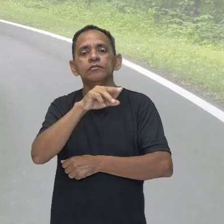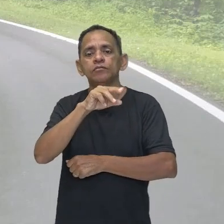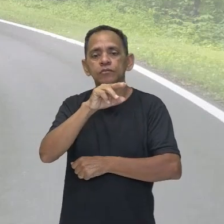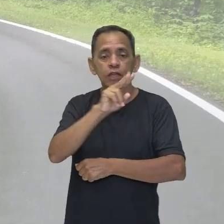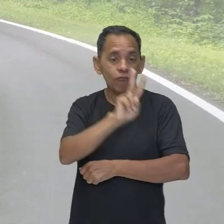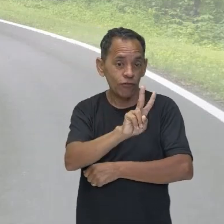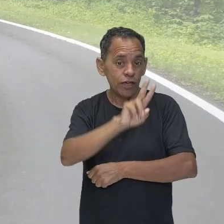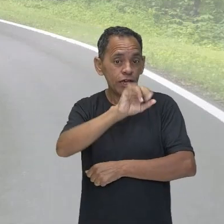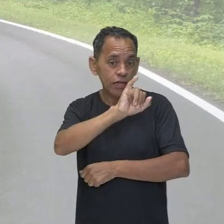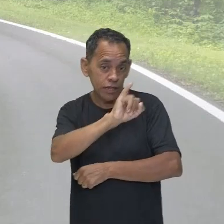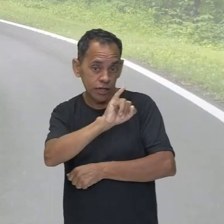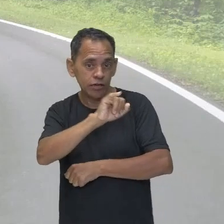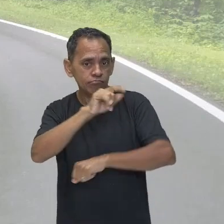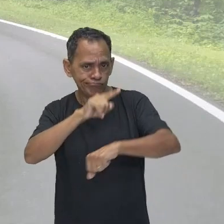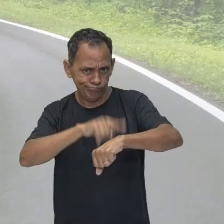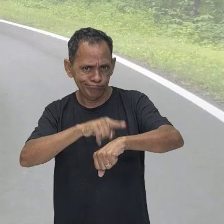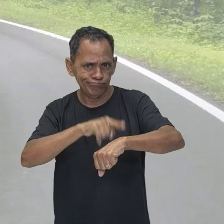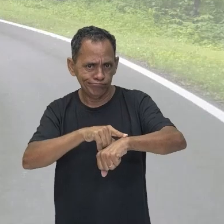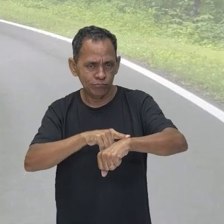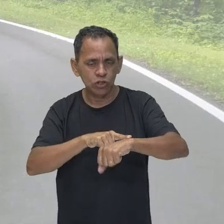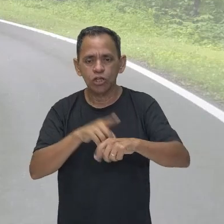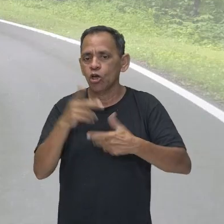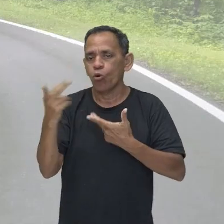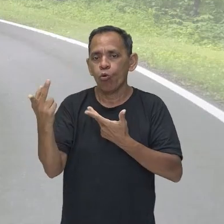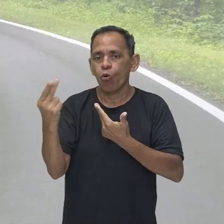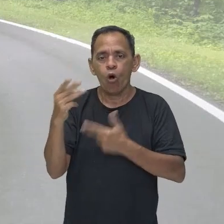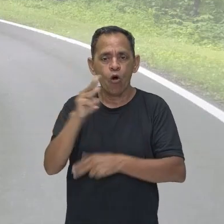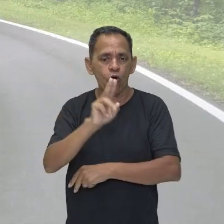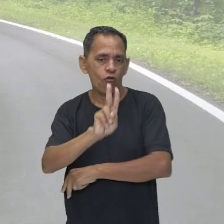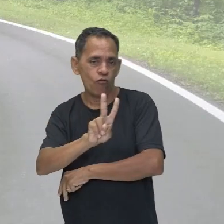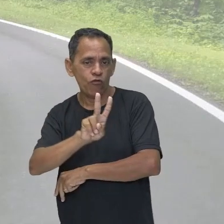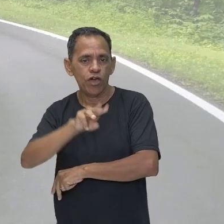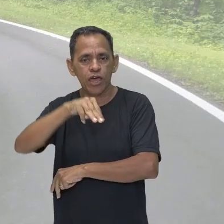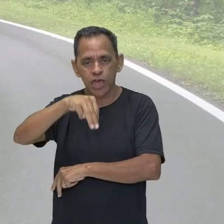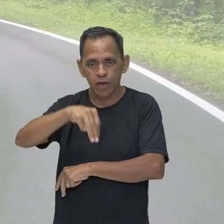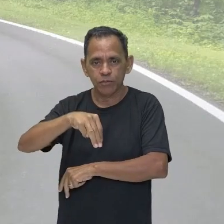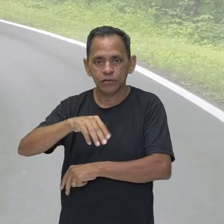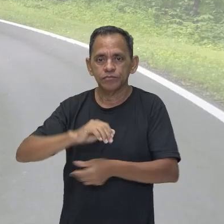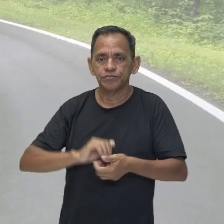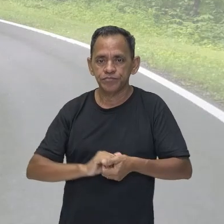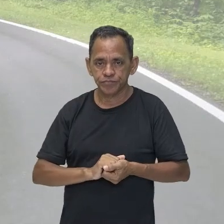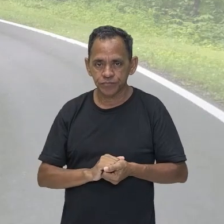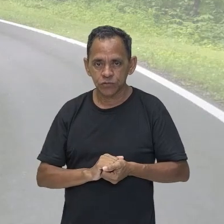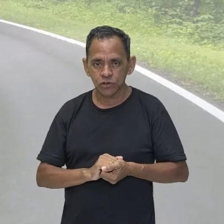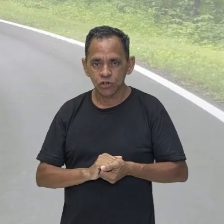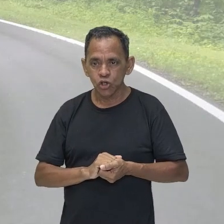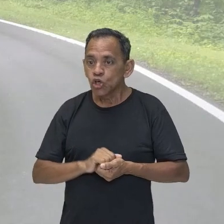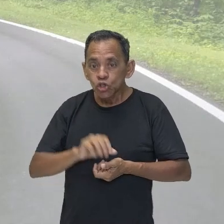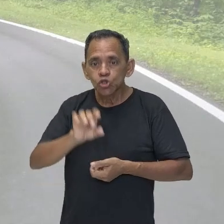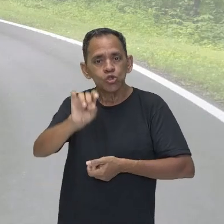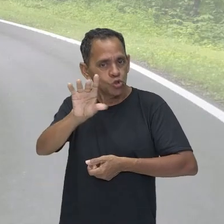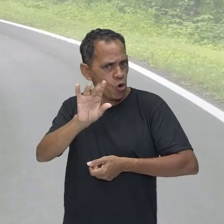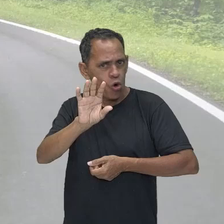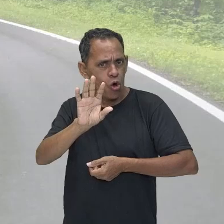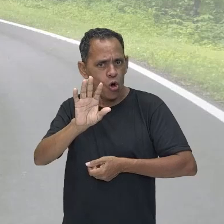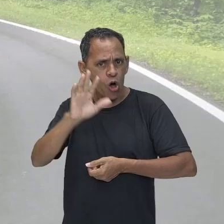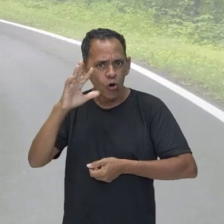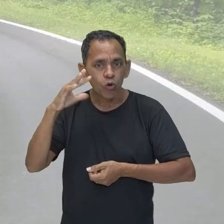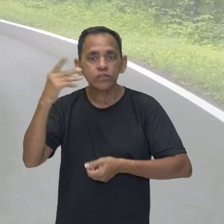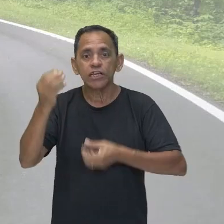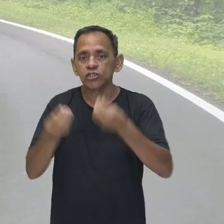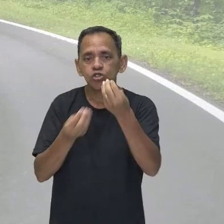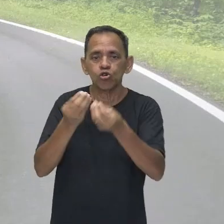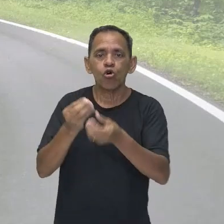Isso só acontece aqui no nosso movimento uniforme, tá, pessoal? Agora, quando um corpo ele está